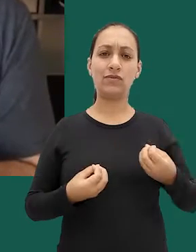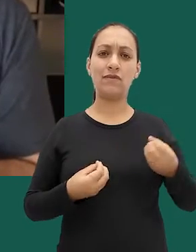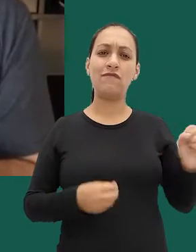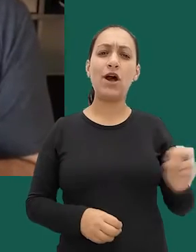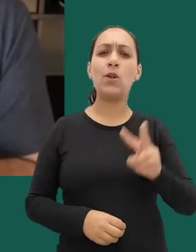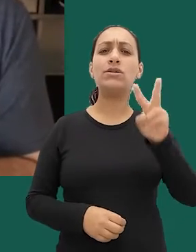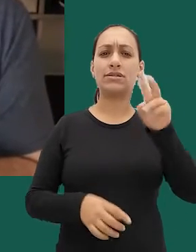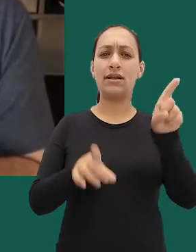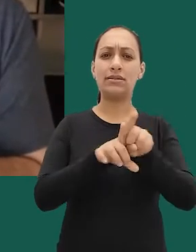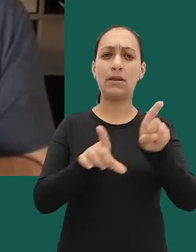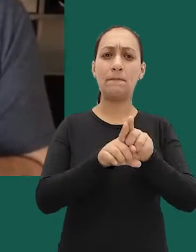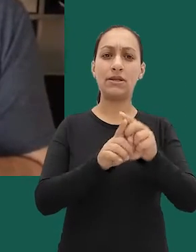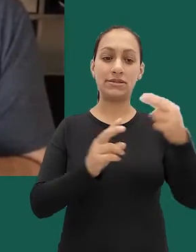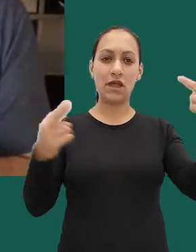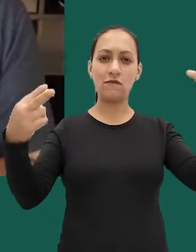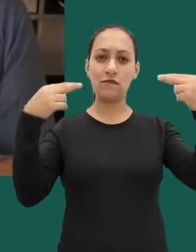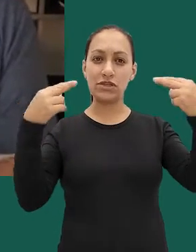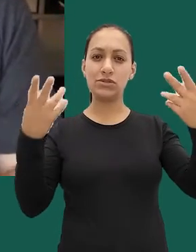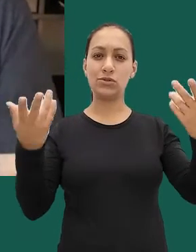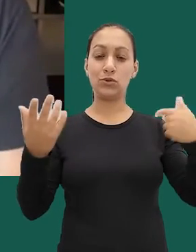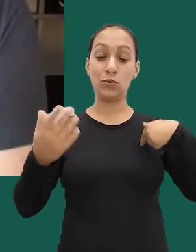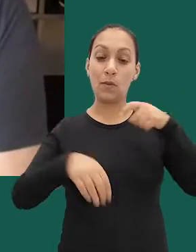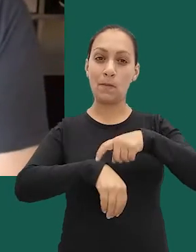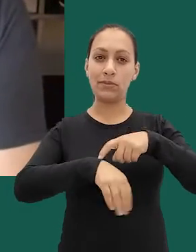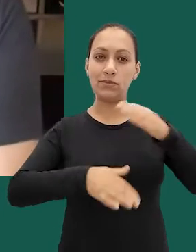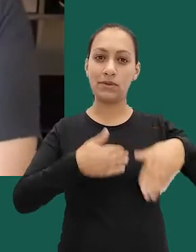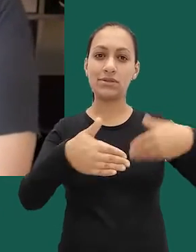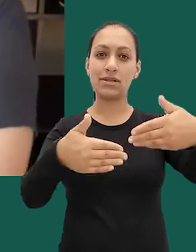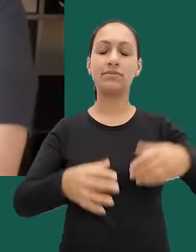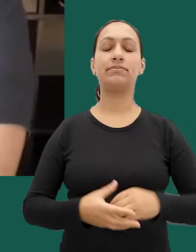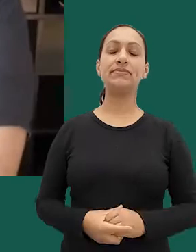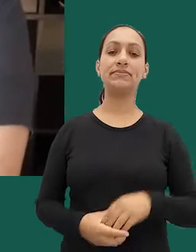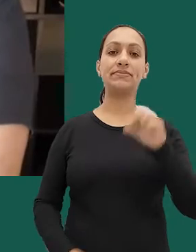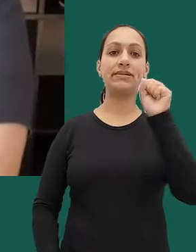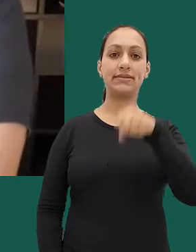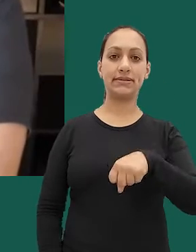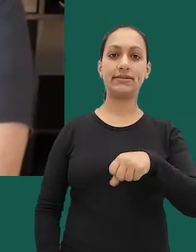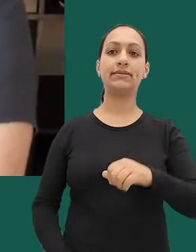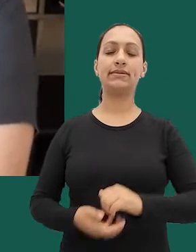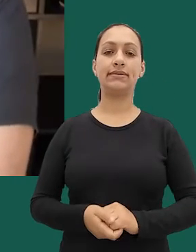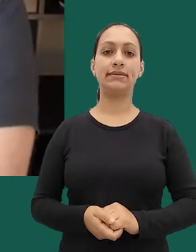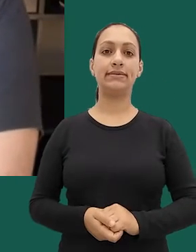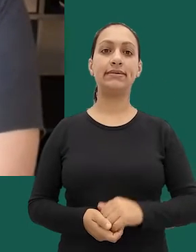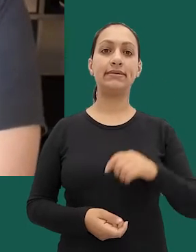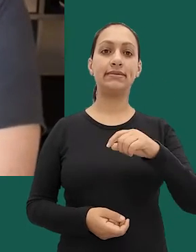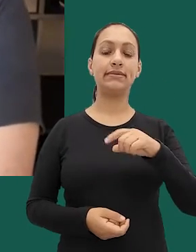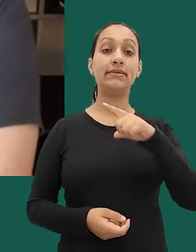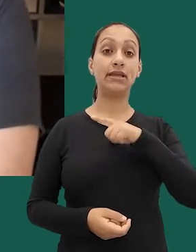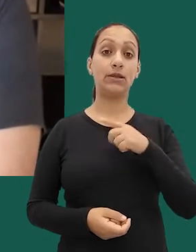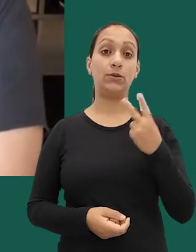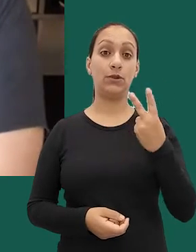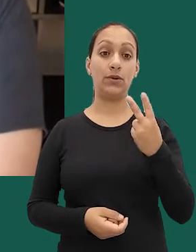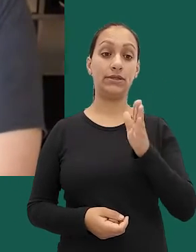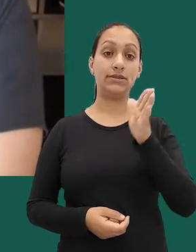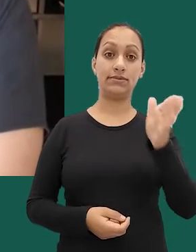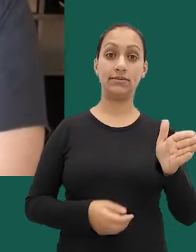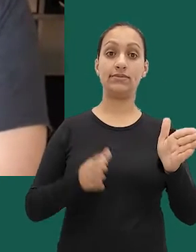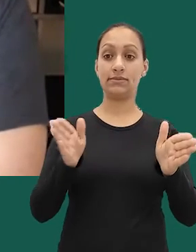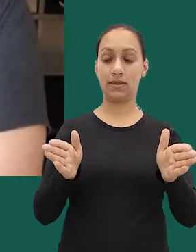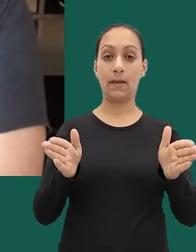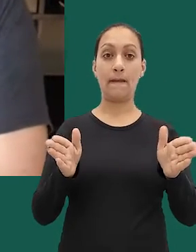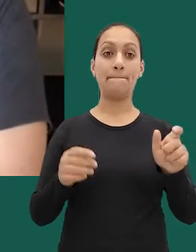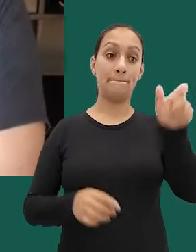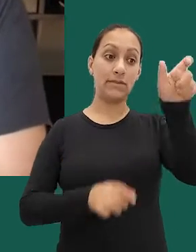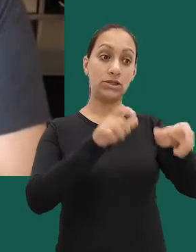visto no processo. Sim, existem eu diria que são dois ângulos. O brasileiro, ele acaba